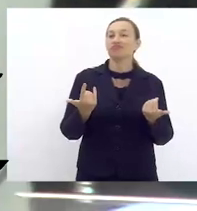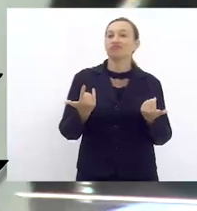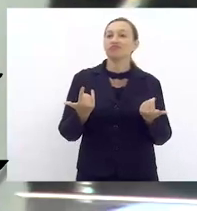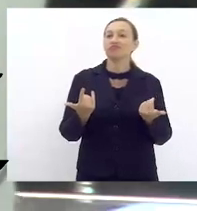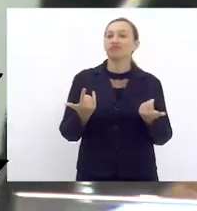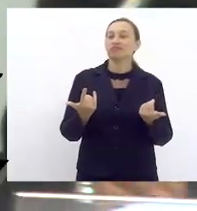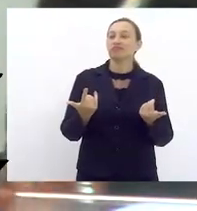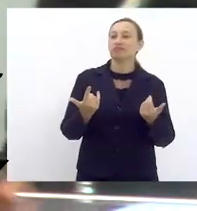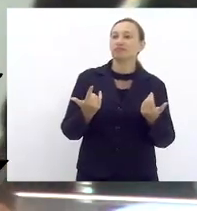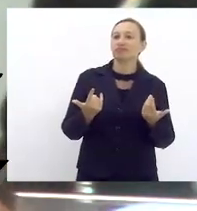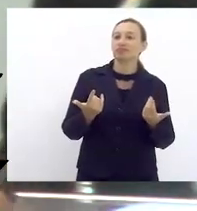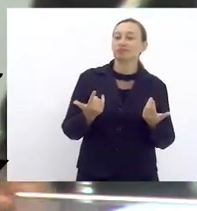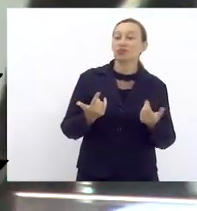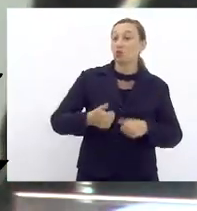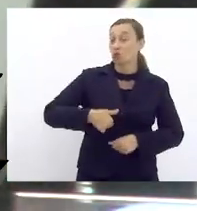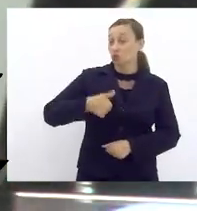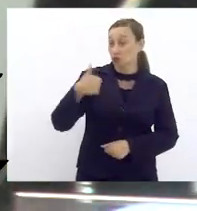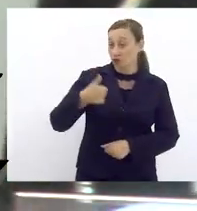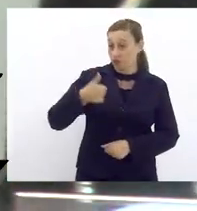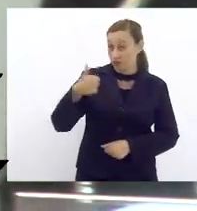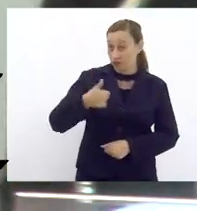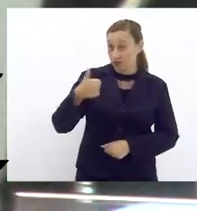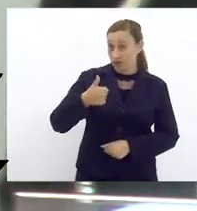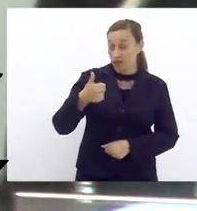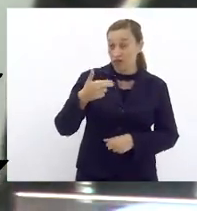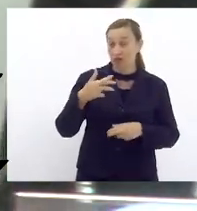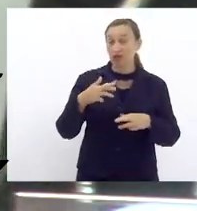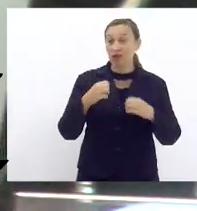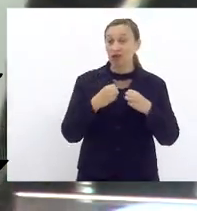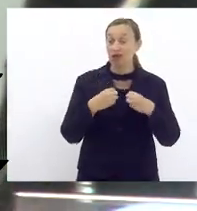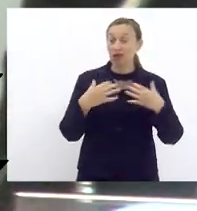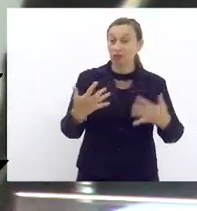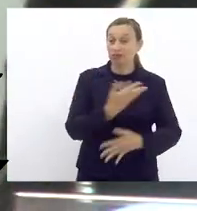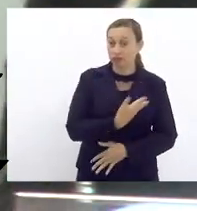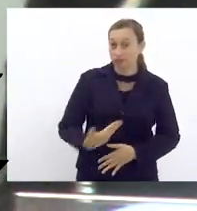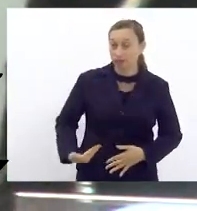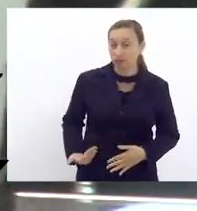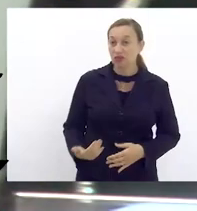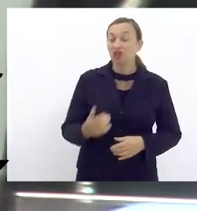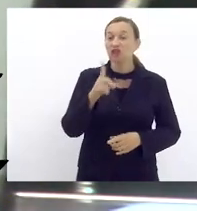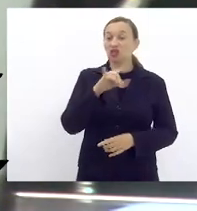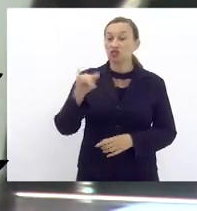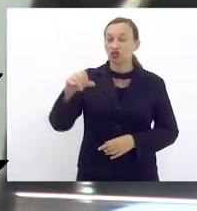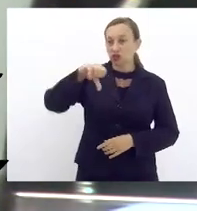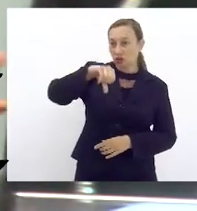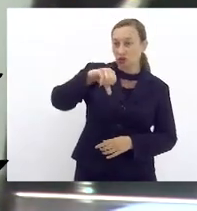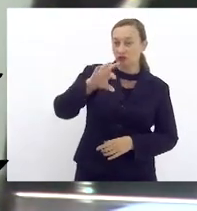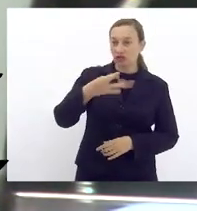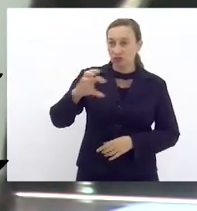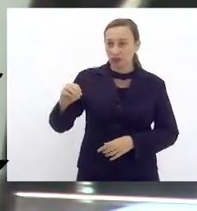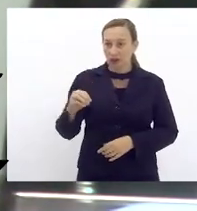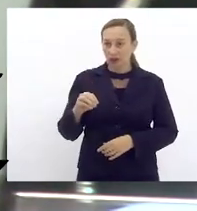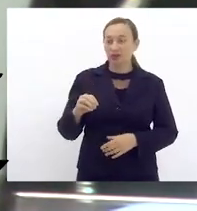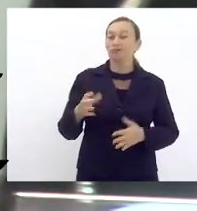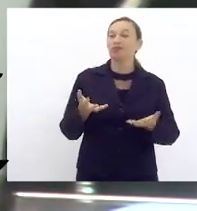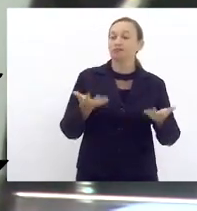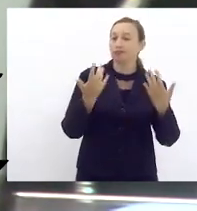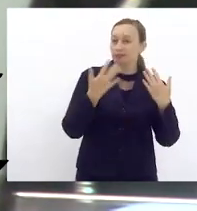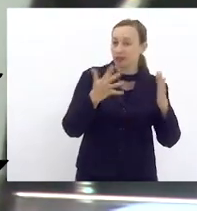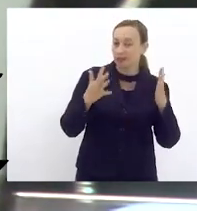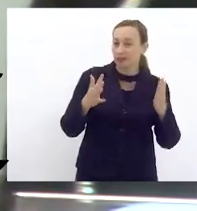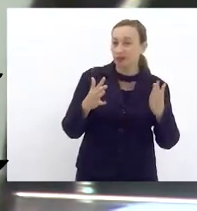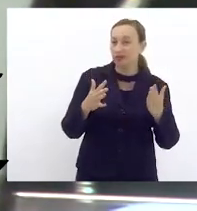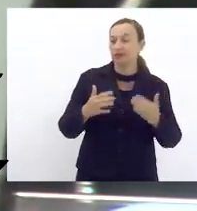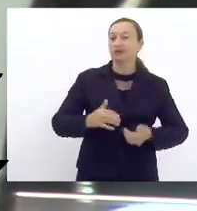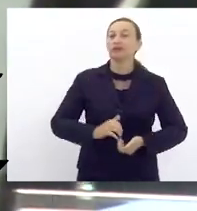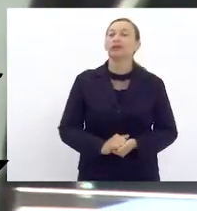que foi deliberativa do primeiro da primeira reunião ordinária no dia 9 de março dessa comissão na nova composição Então quero que saudar primeiramente